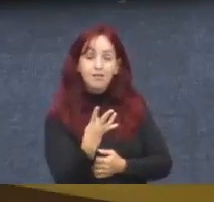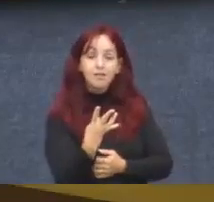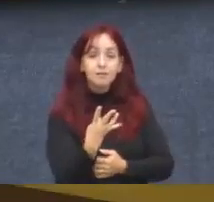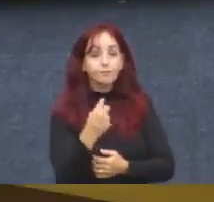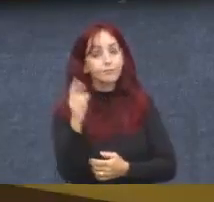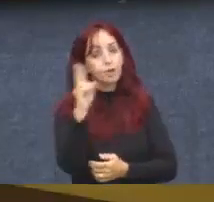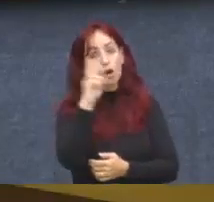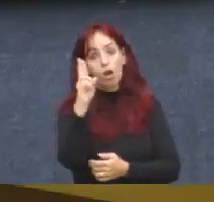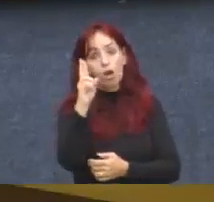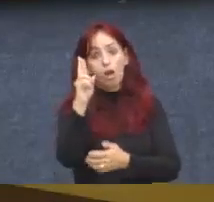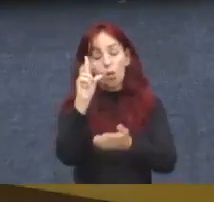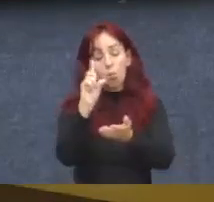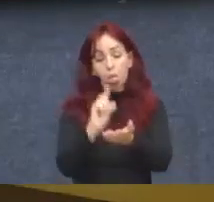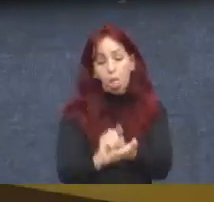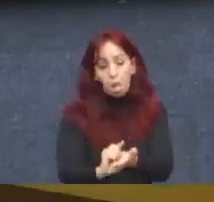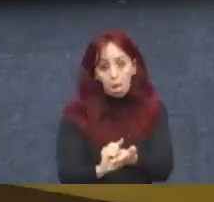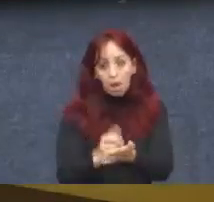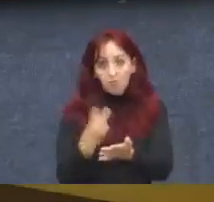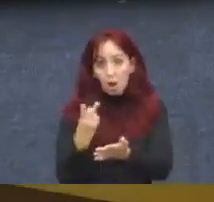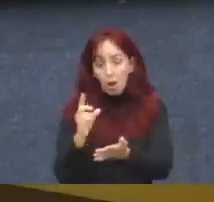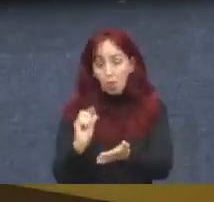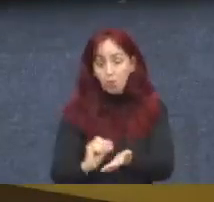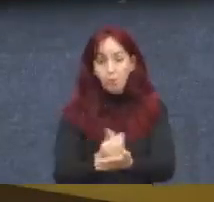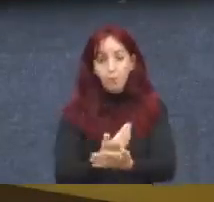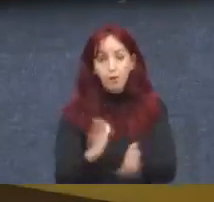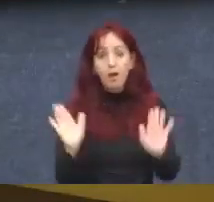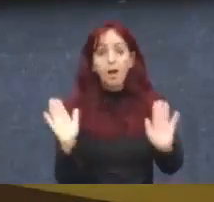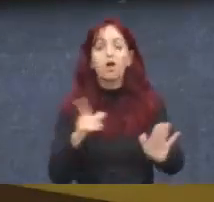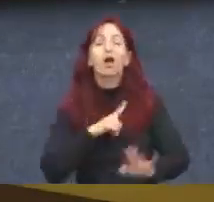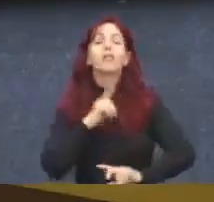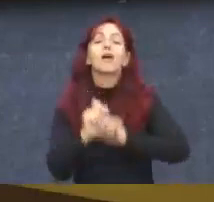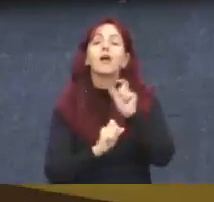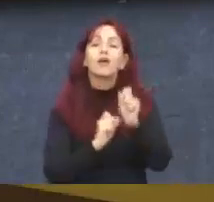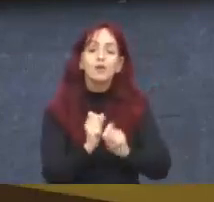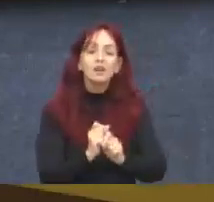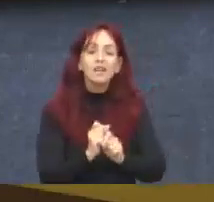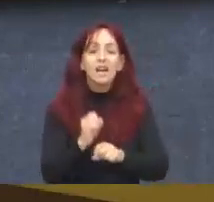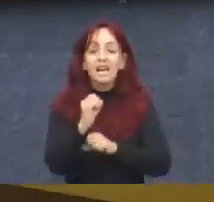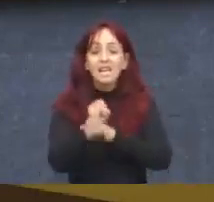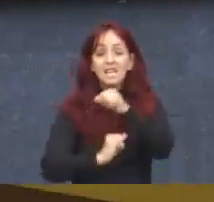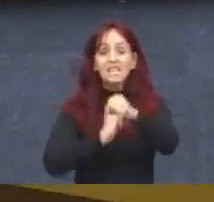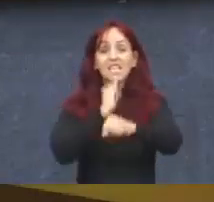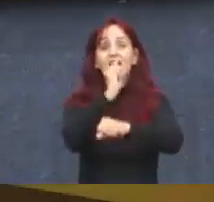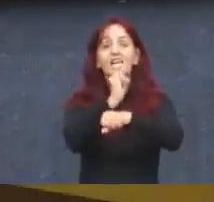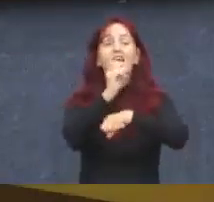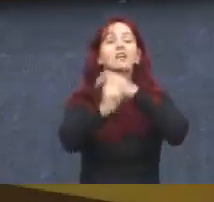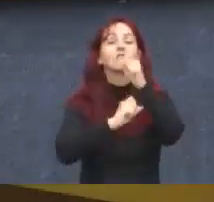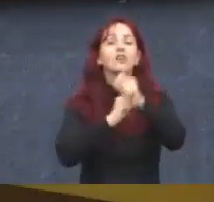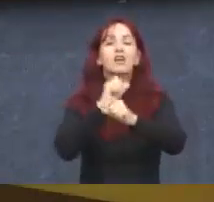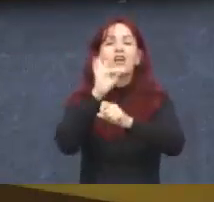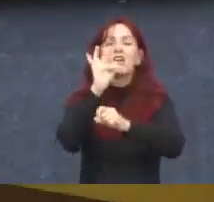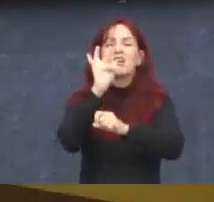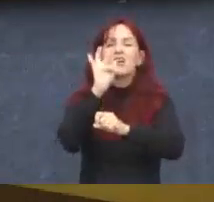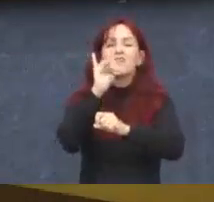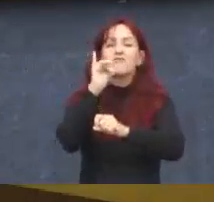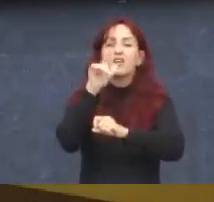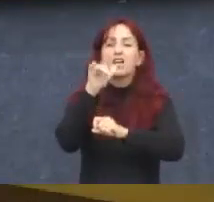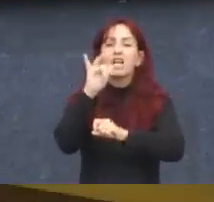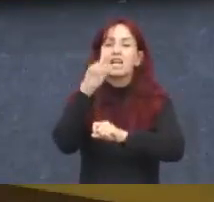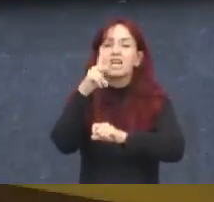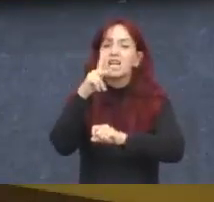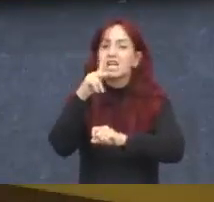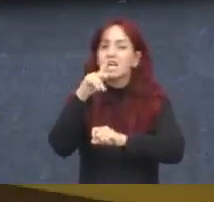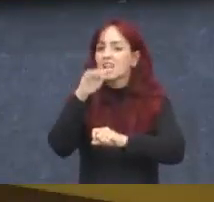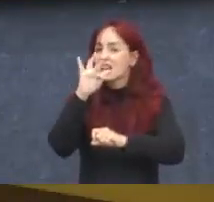real desvalorizado. E agora nós temos um censor da internet chamado Felipe Neto, que é quem defende a